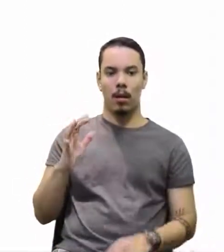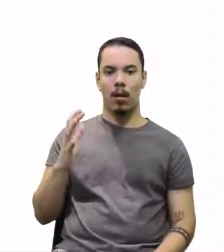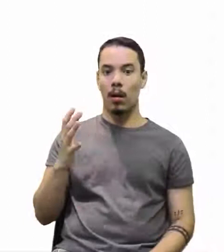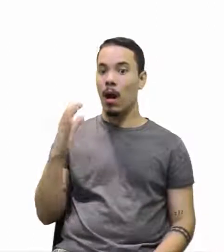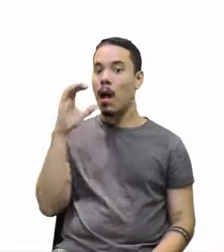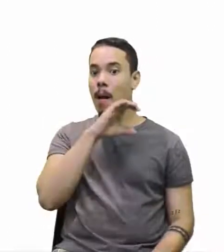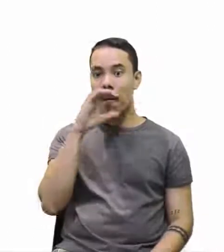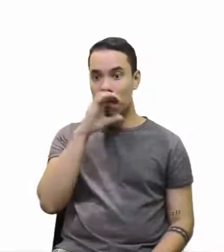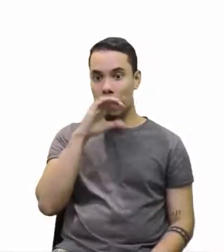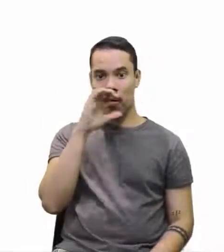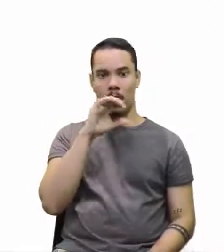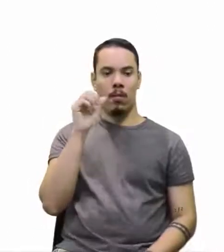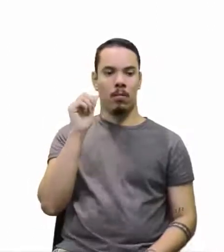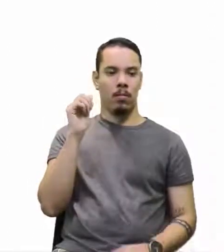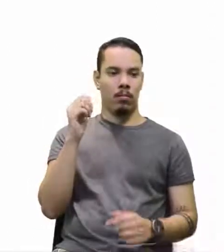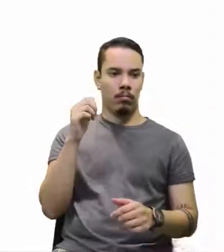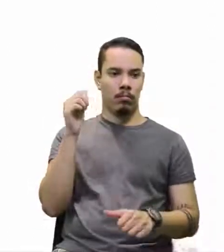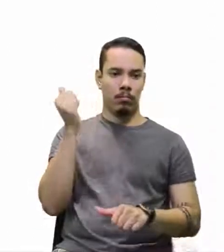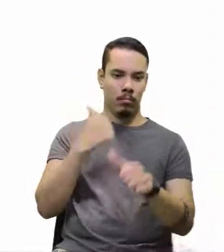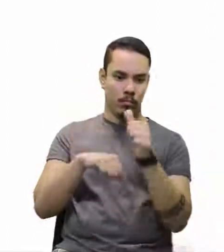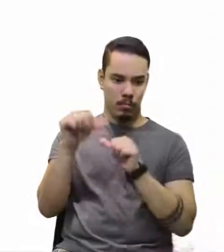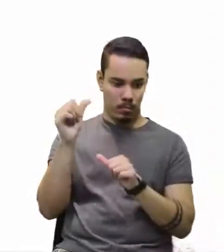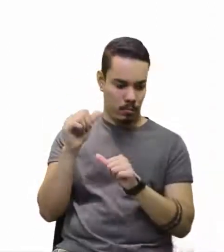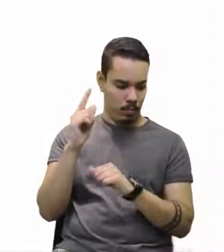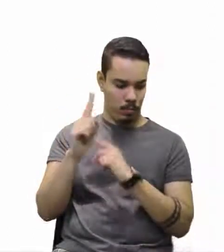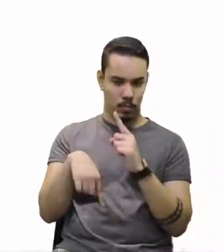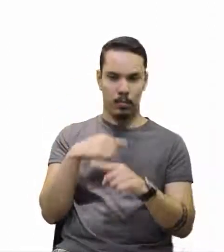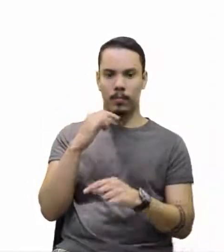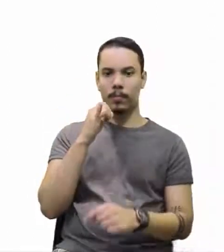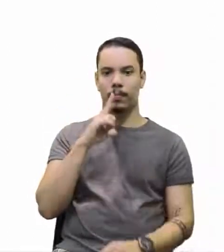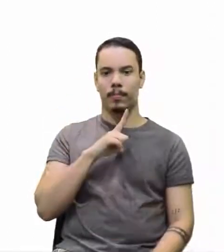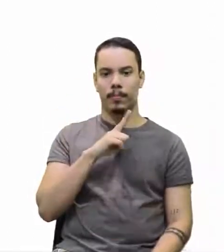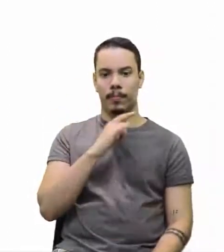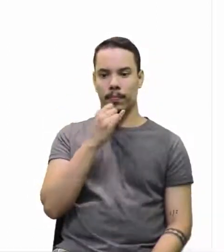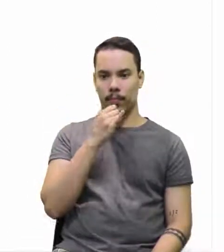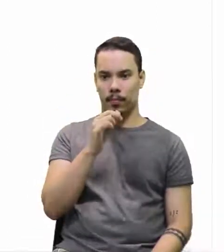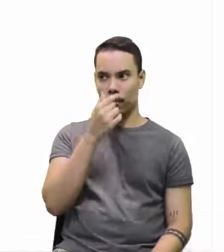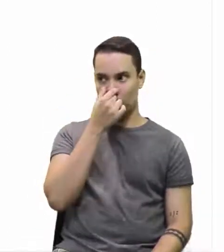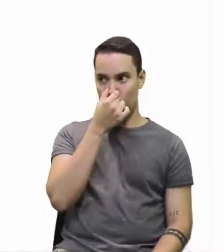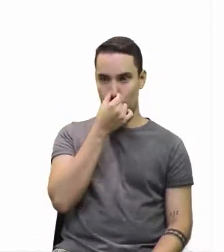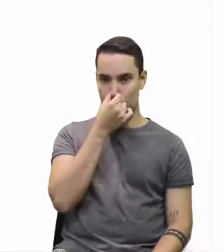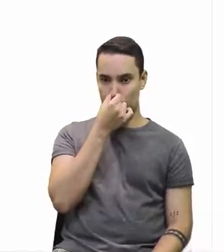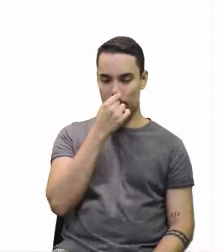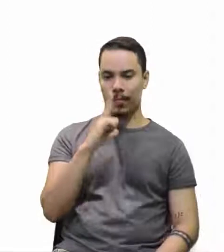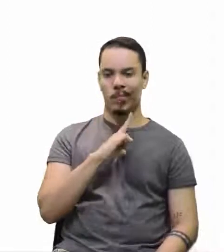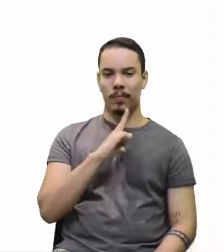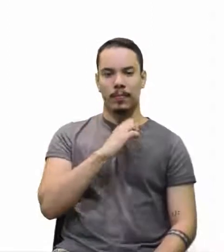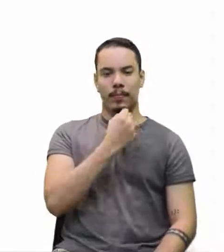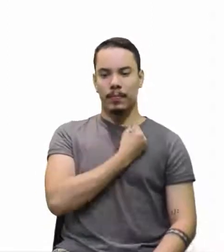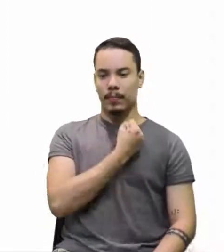muito rapidamente, após a corrente ter atingido o valor